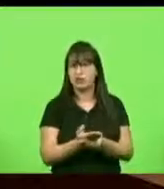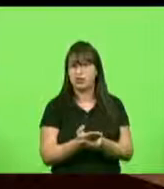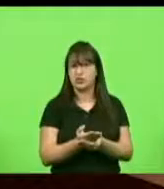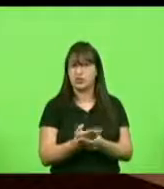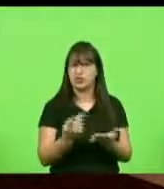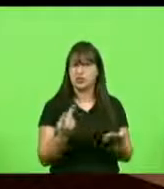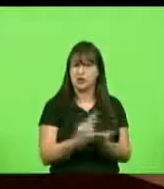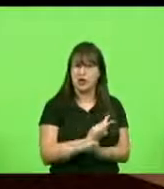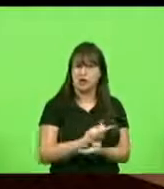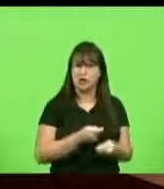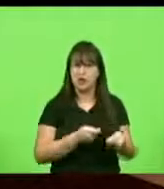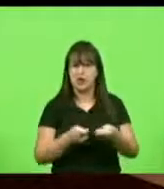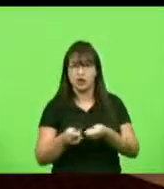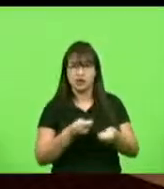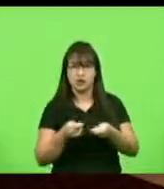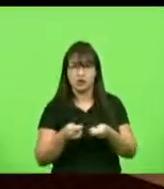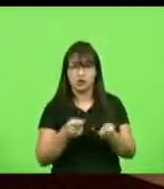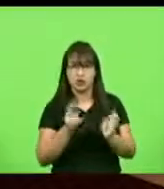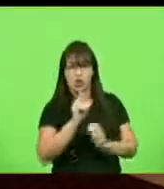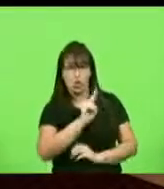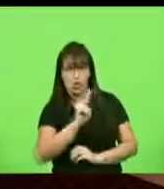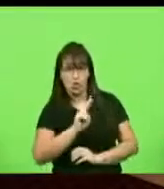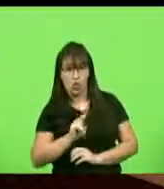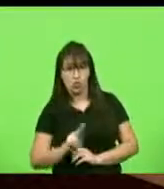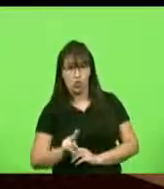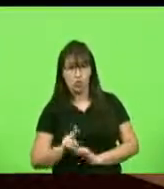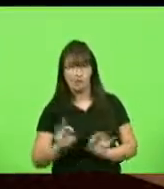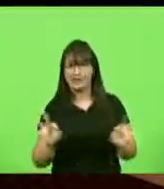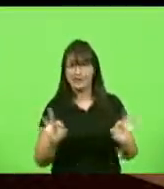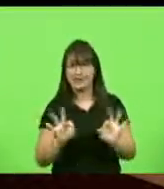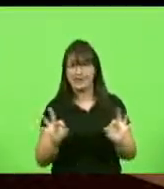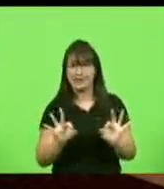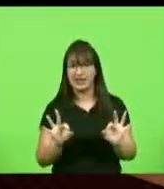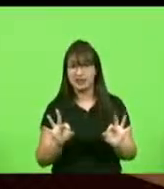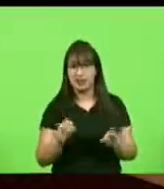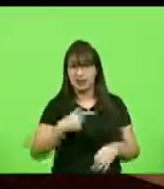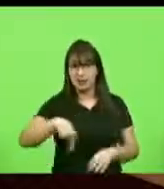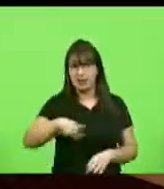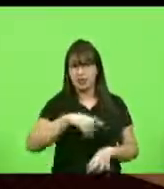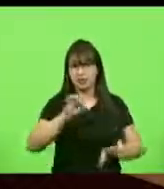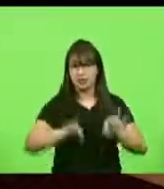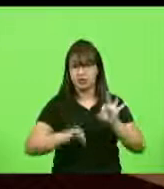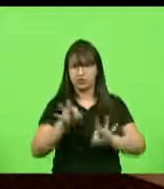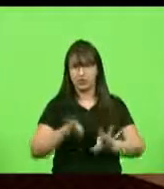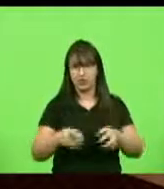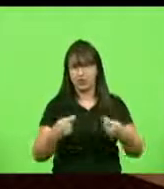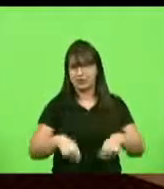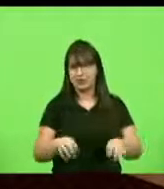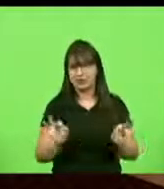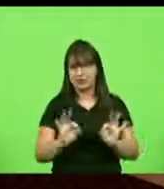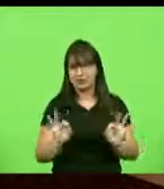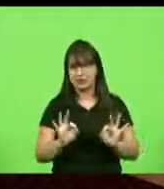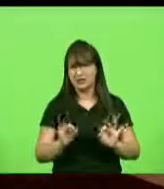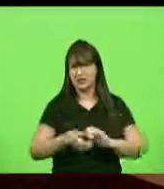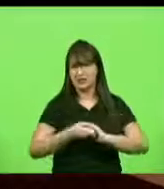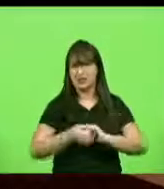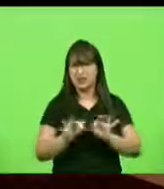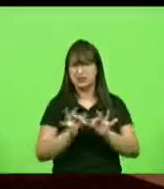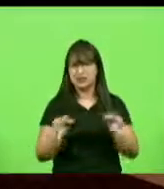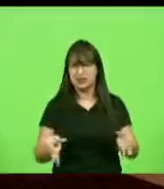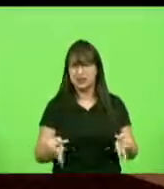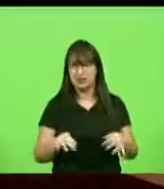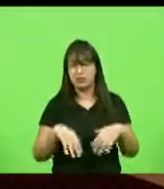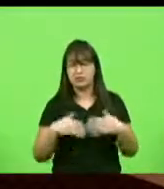aqui, nenhum desses nomes citados está indiciado. E não é nós que vamos julgar apenas por um cumprimento desse. Portanto, eu acho